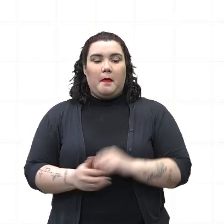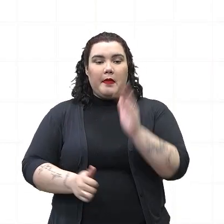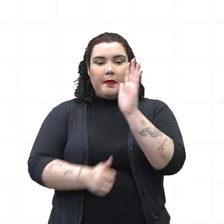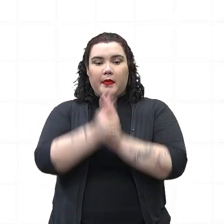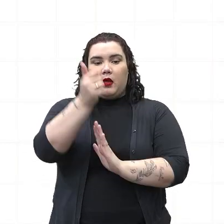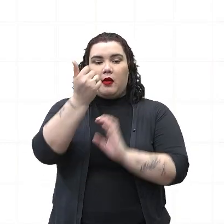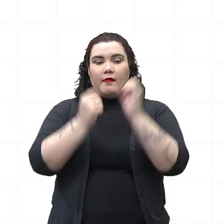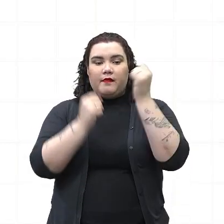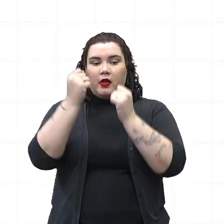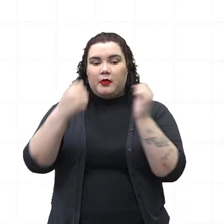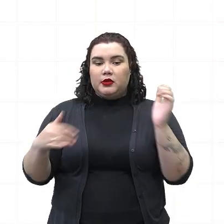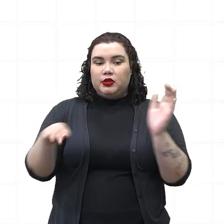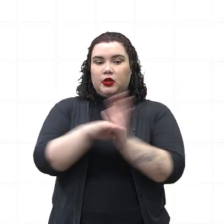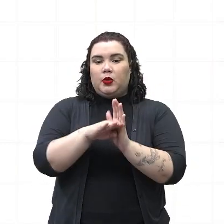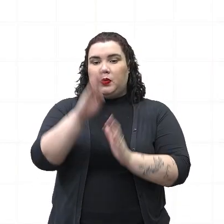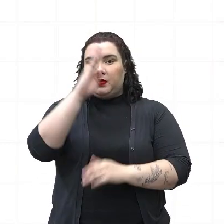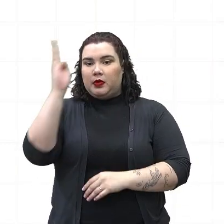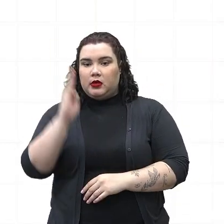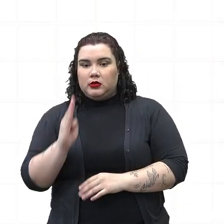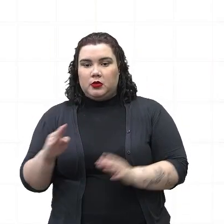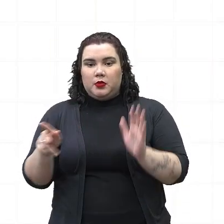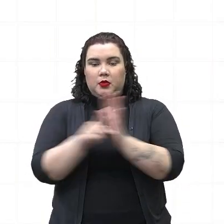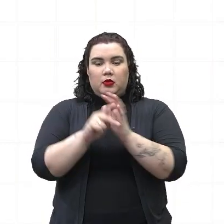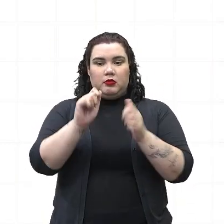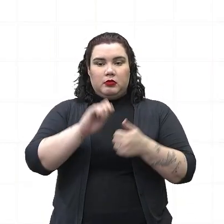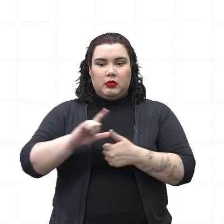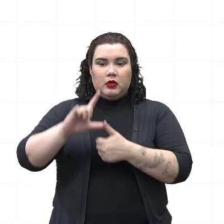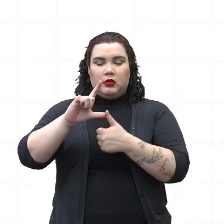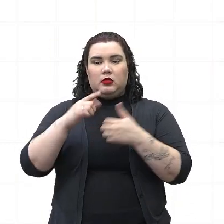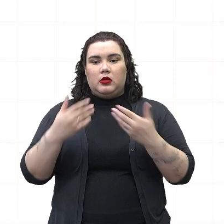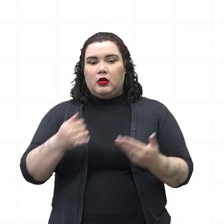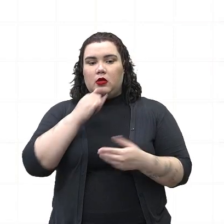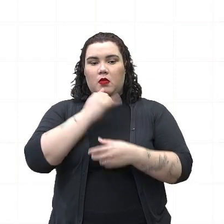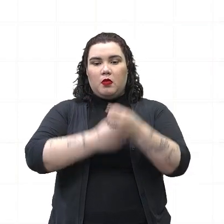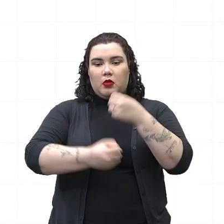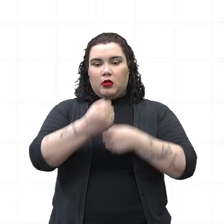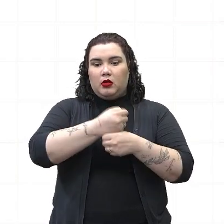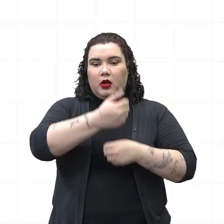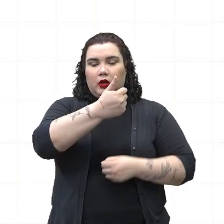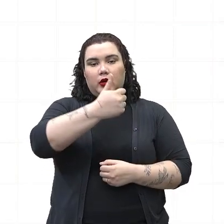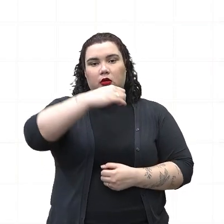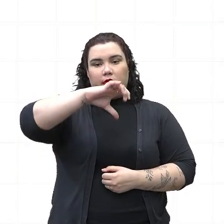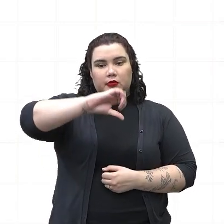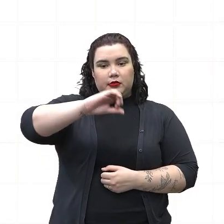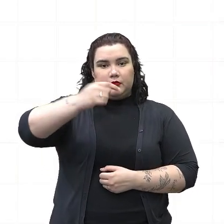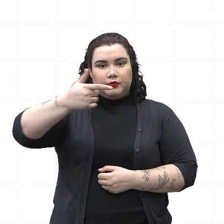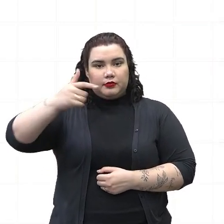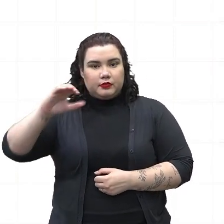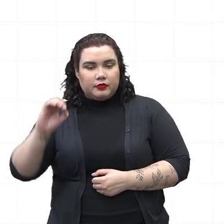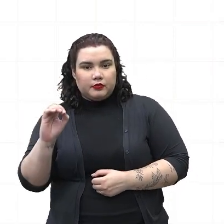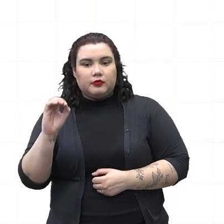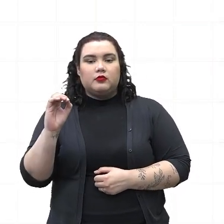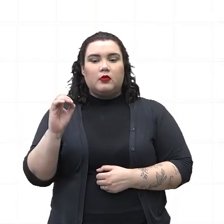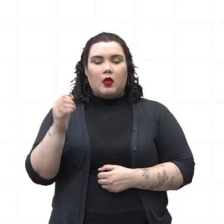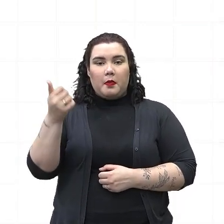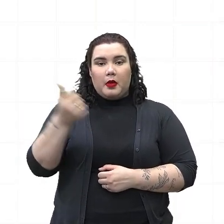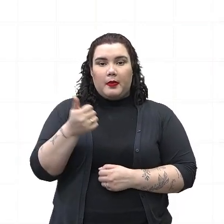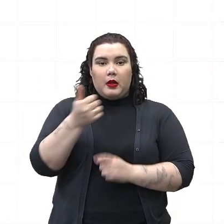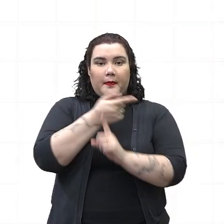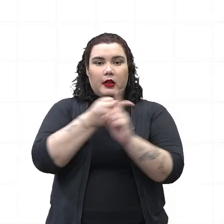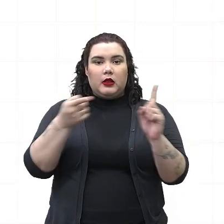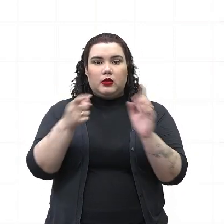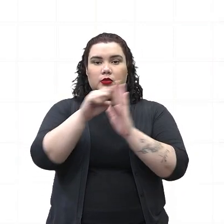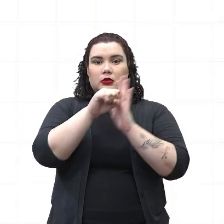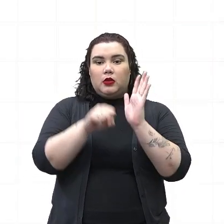por exemplo, que faz parte da América Latina, né? Chegando ali em 1920, né? Na primeira metade do século